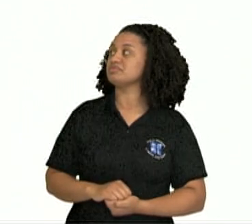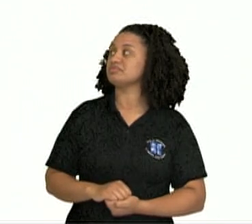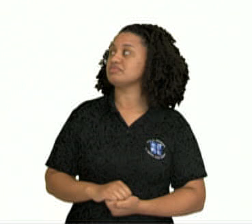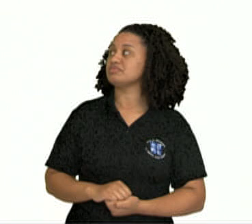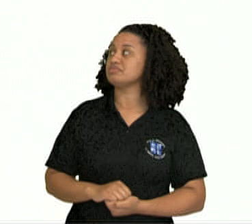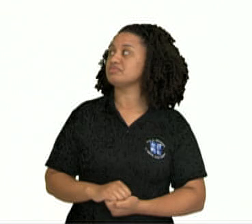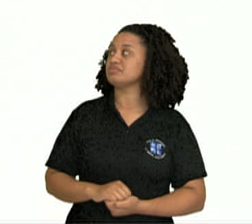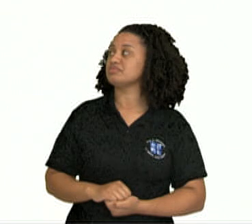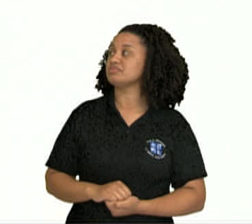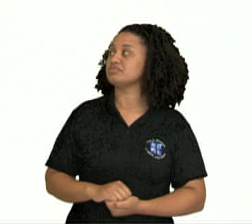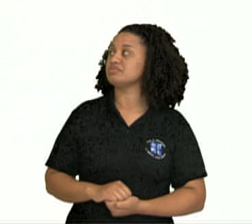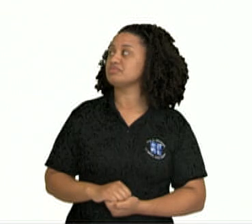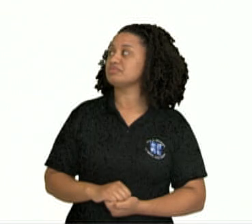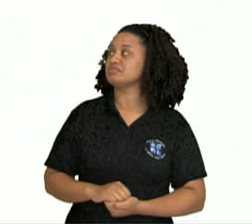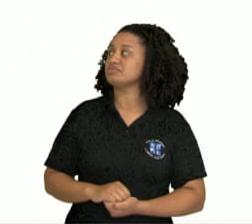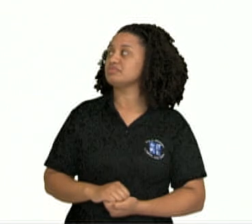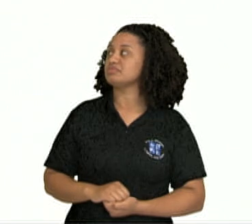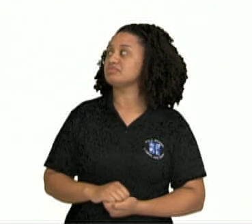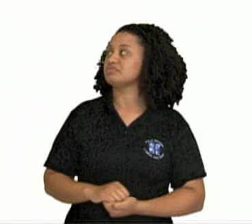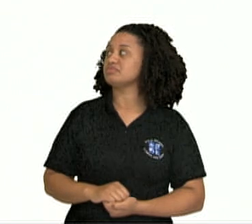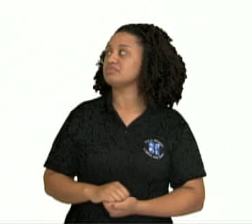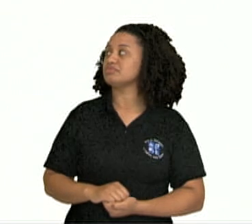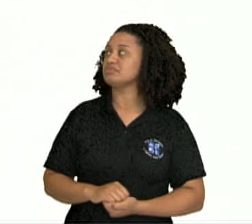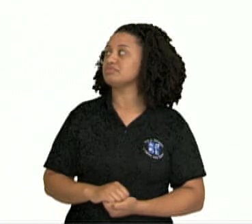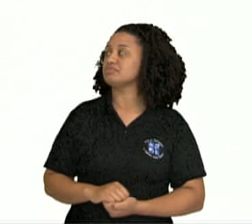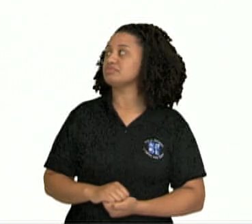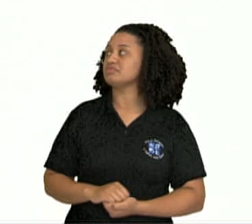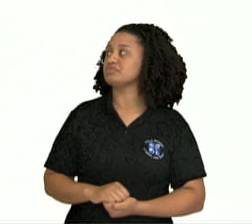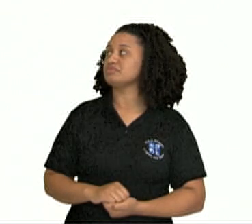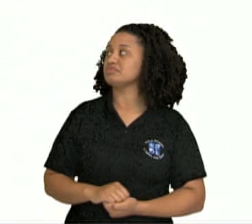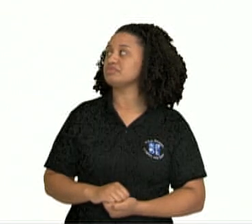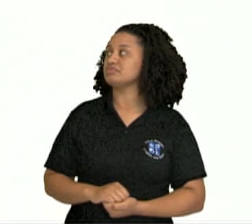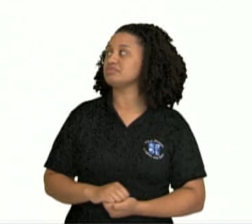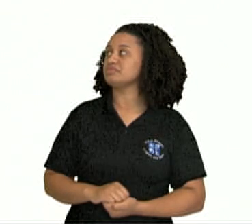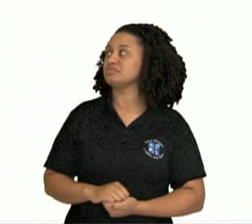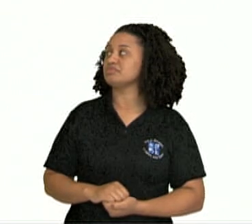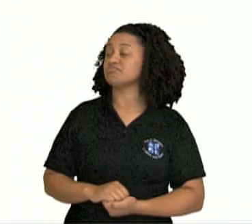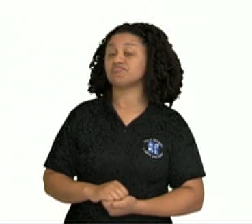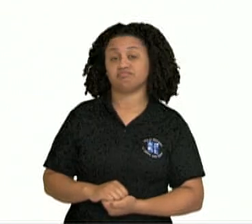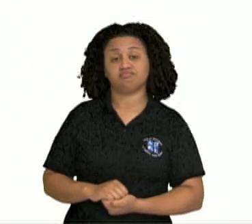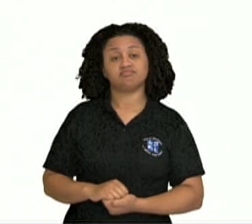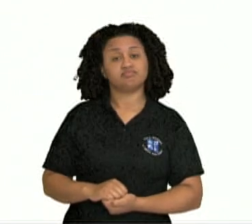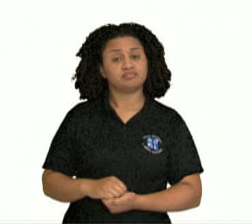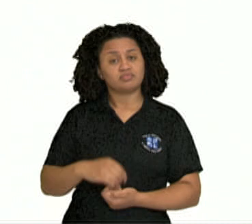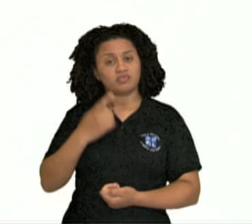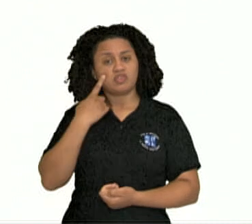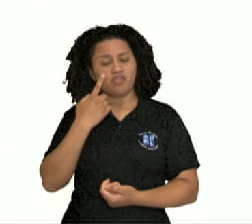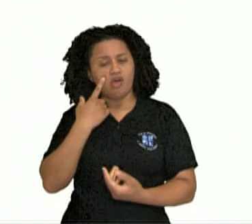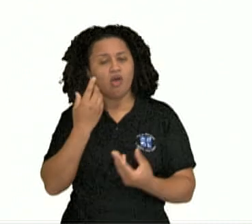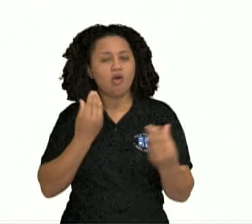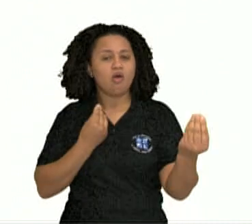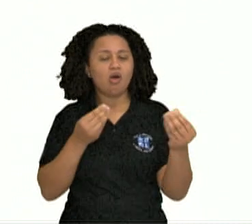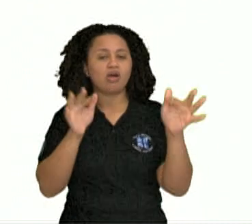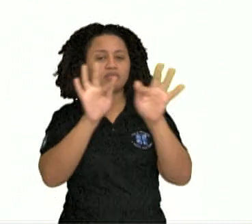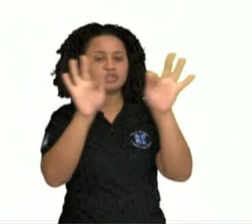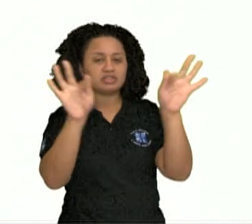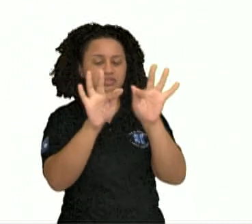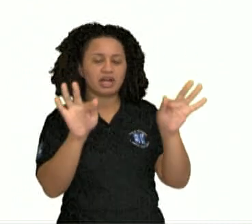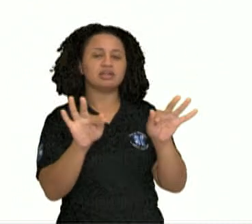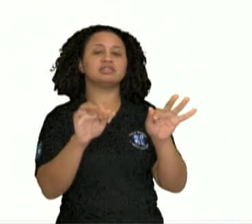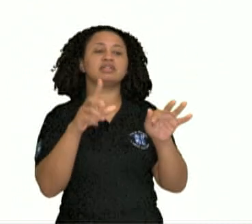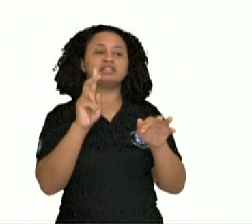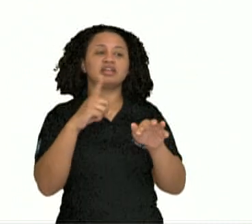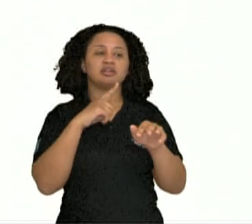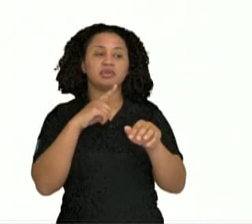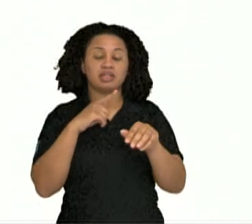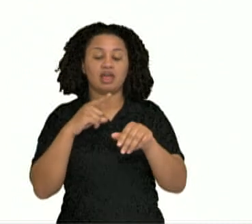consumas. Engorda bastante? No engordes muito. Então, temos aí sempre a palavra, a expressão utilizada